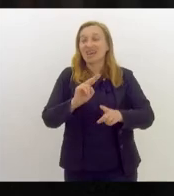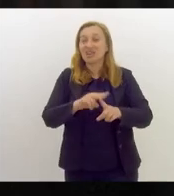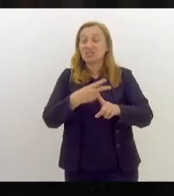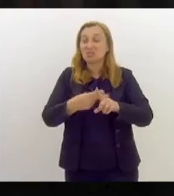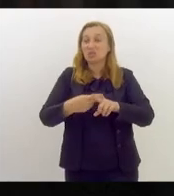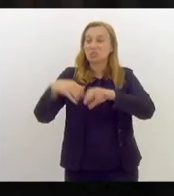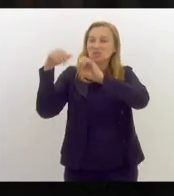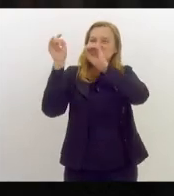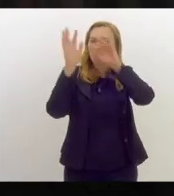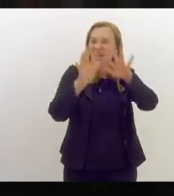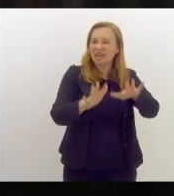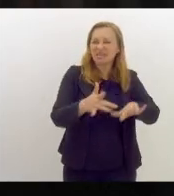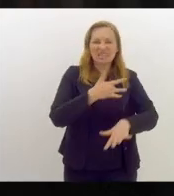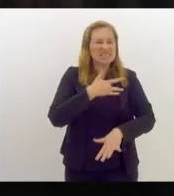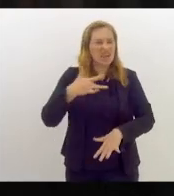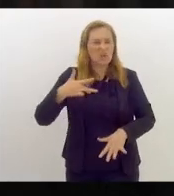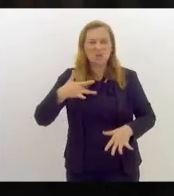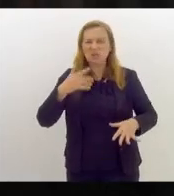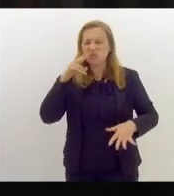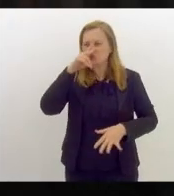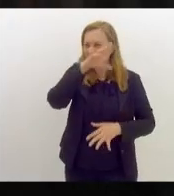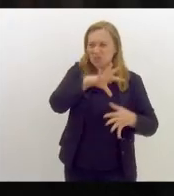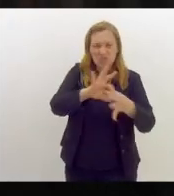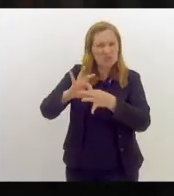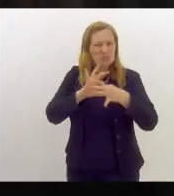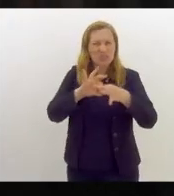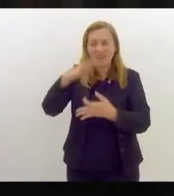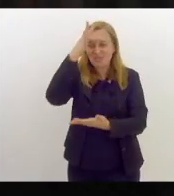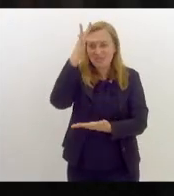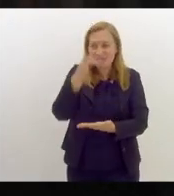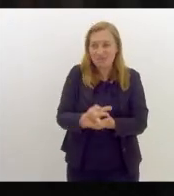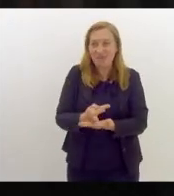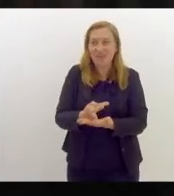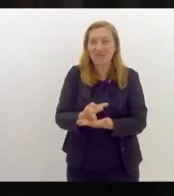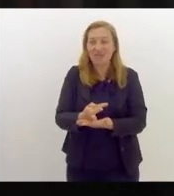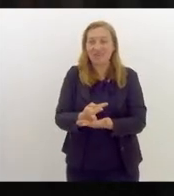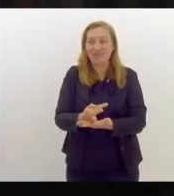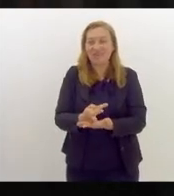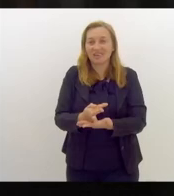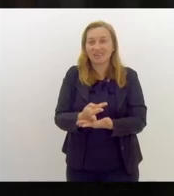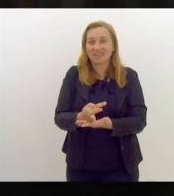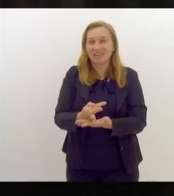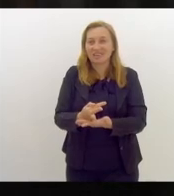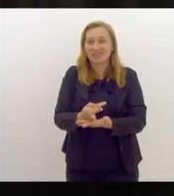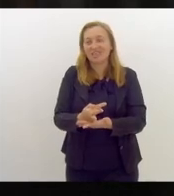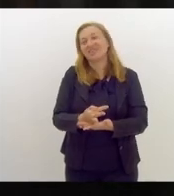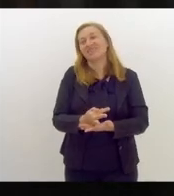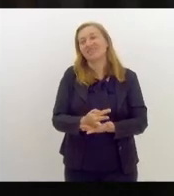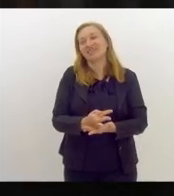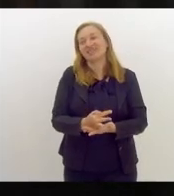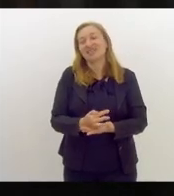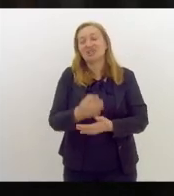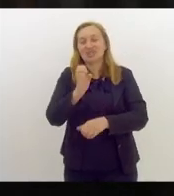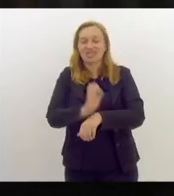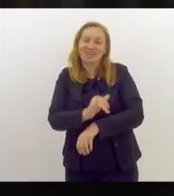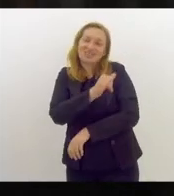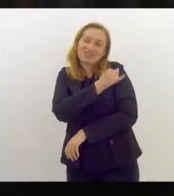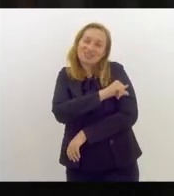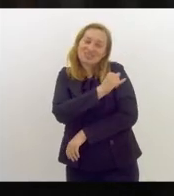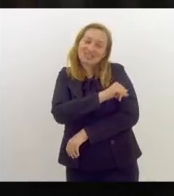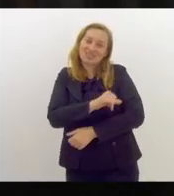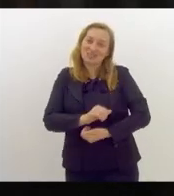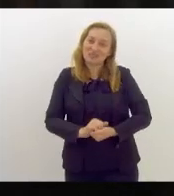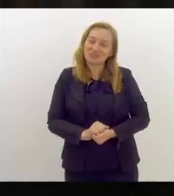força união e fé no iluminado destino deste estado do Rio de Janeiro